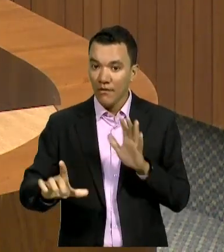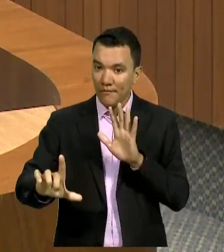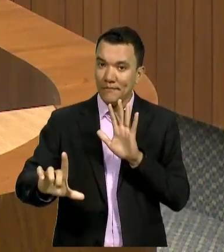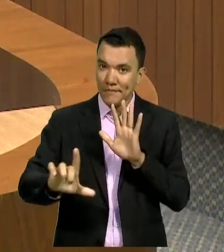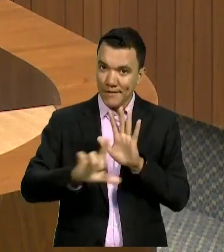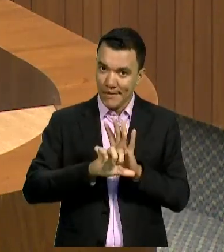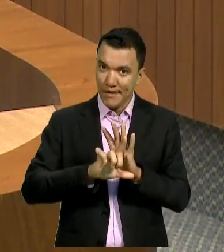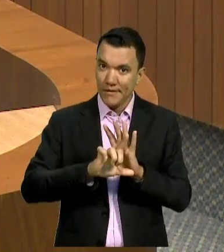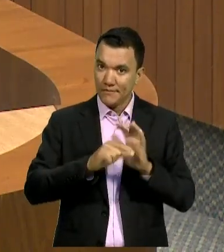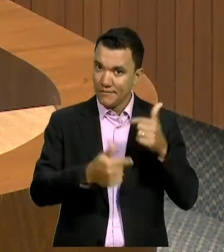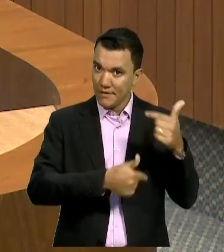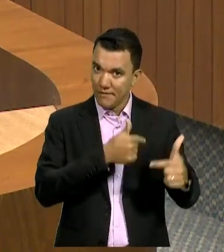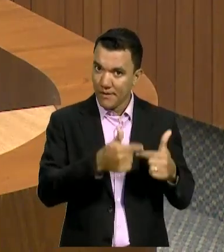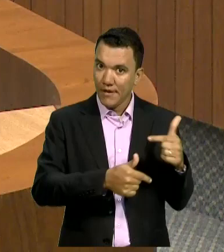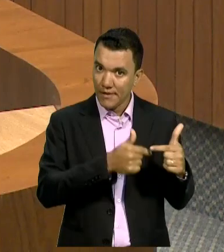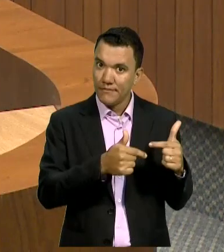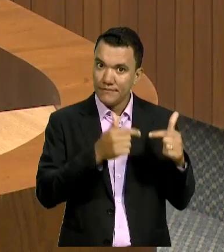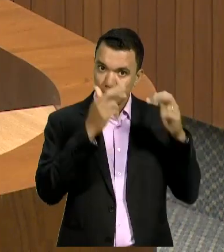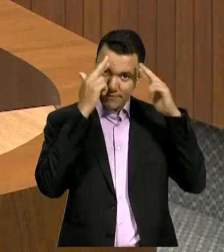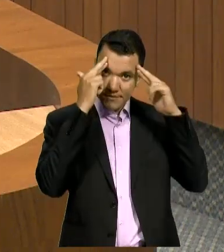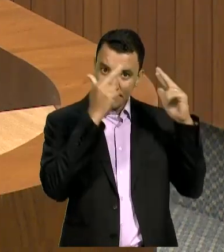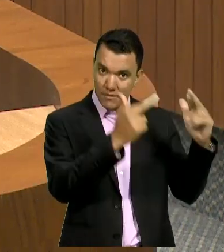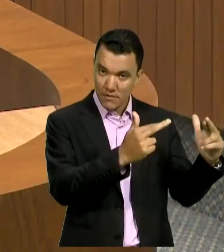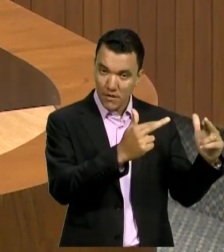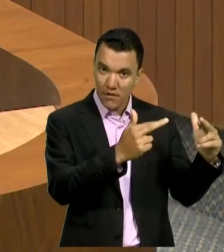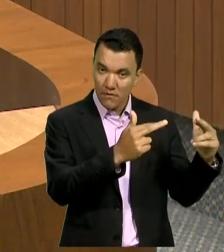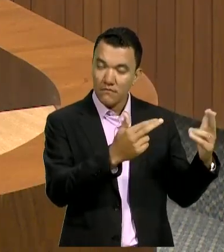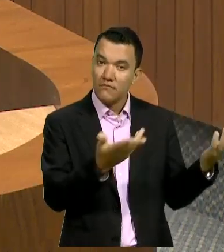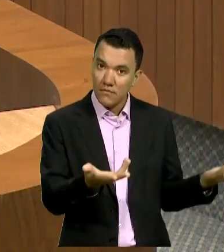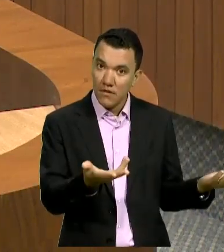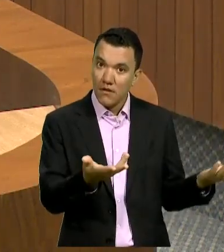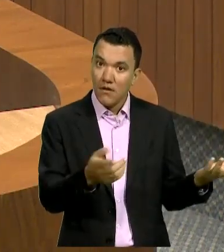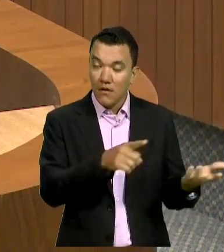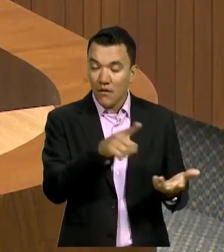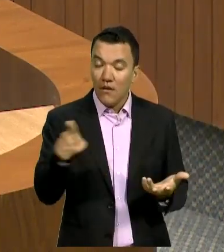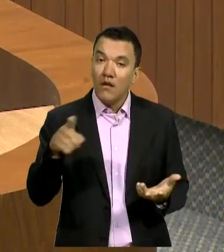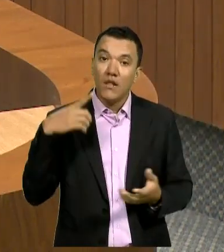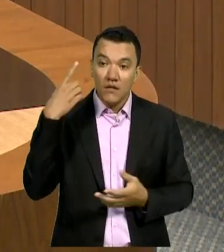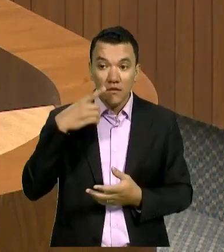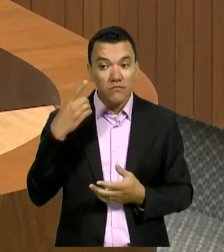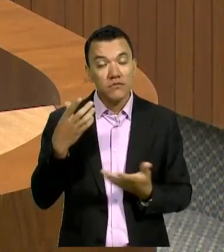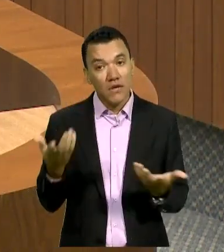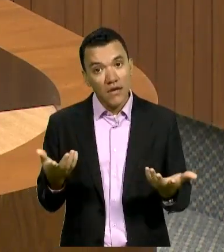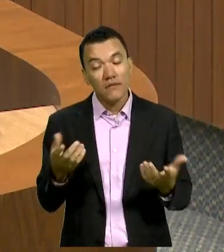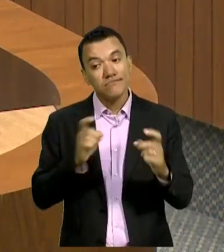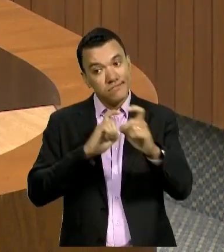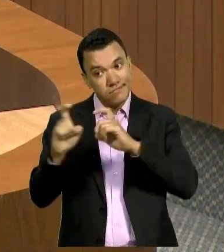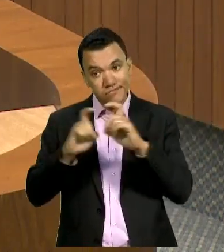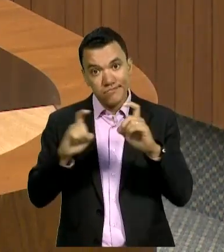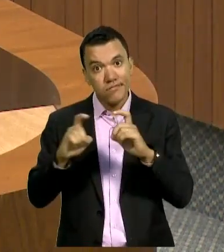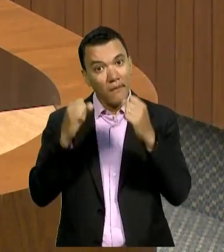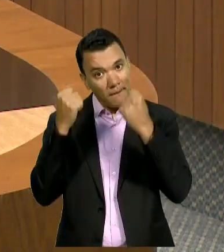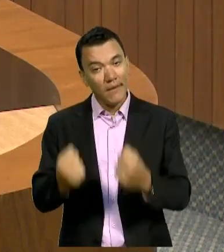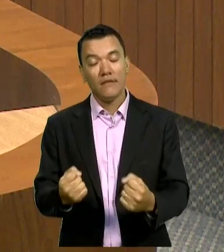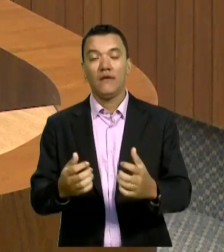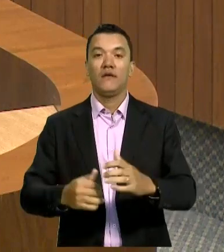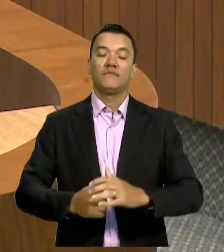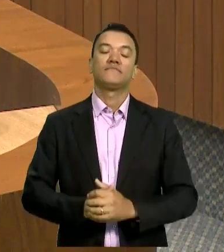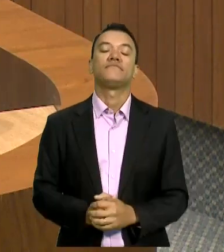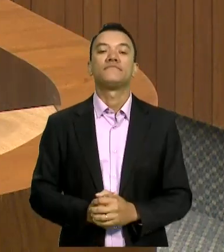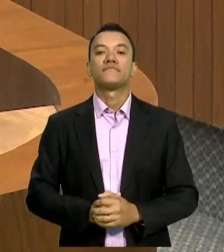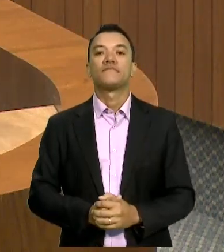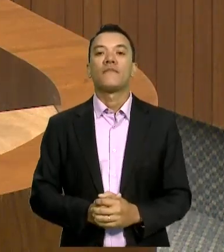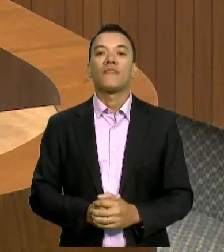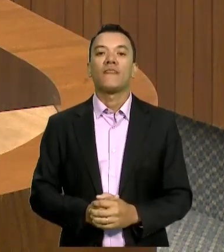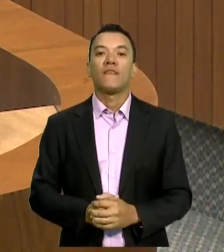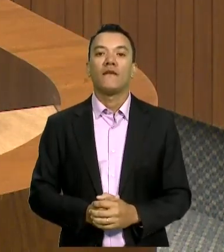trabalhista. Eu espero não ver colega fazendo isso aqui nessa casa, porque aí o debate vai ser mais pesado. Porque